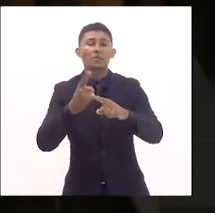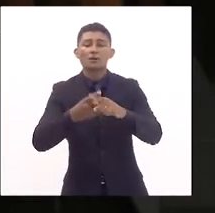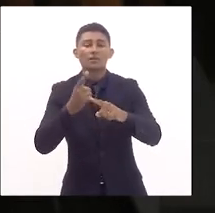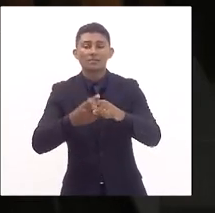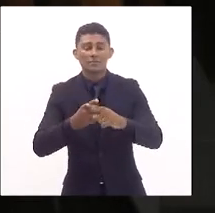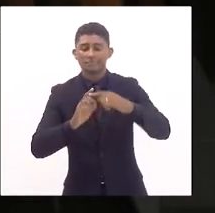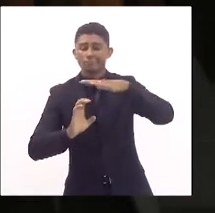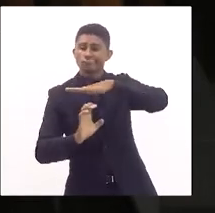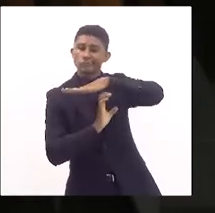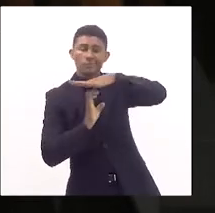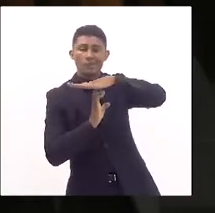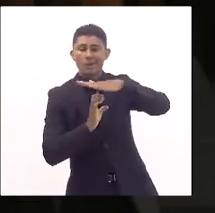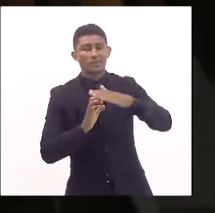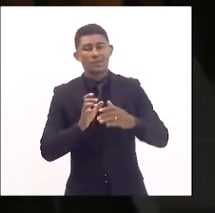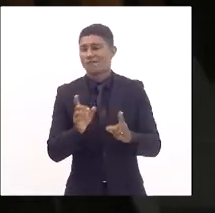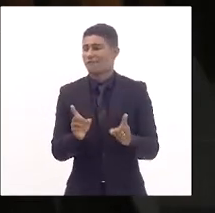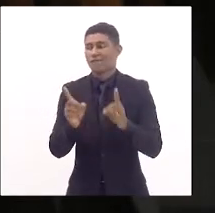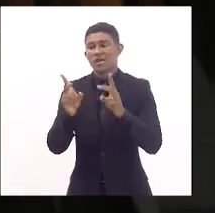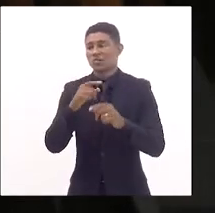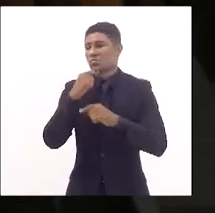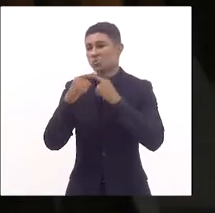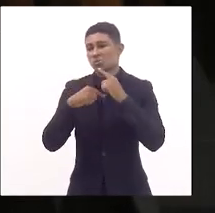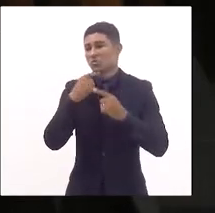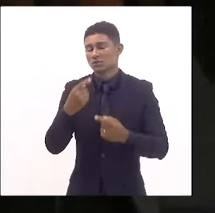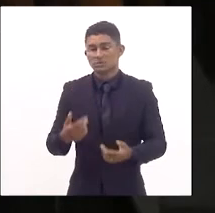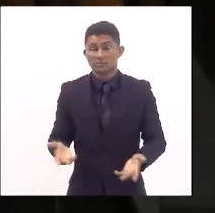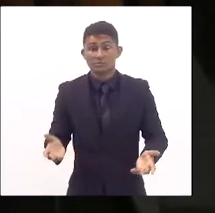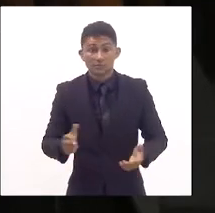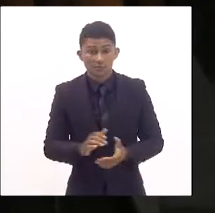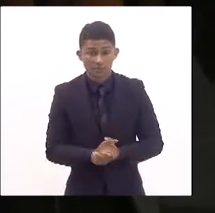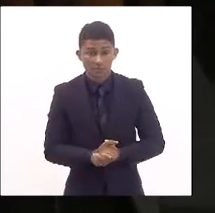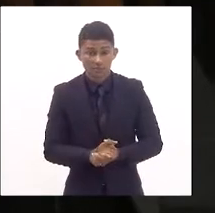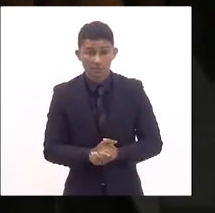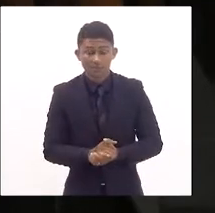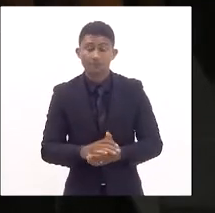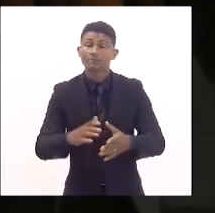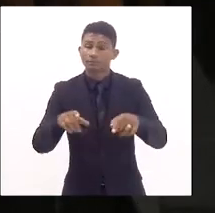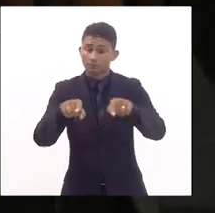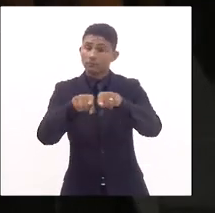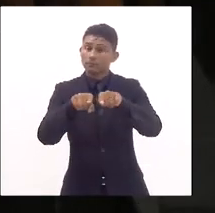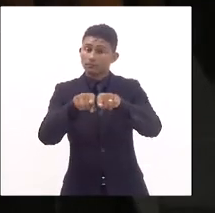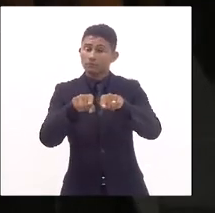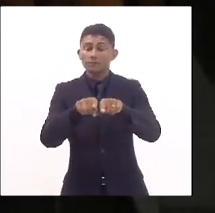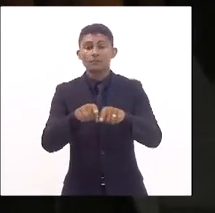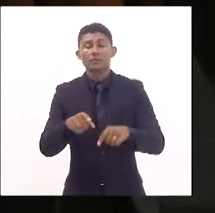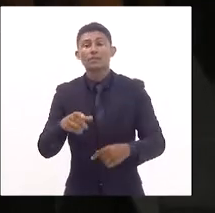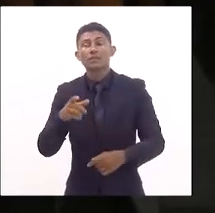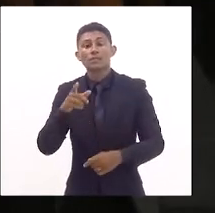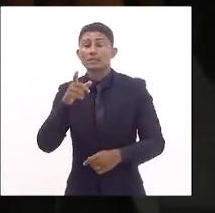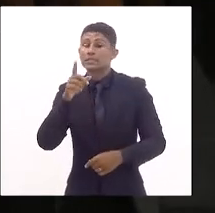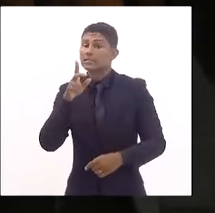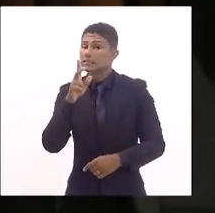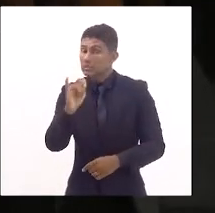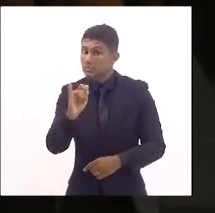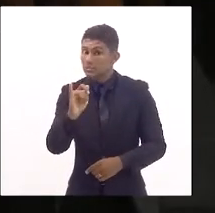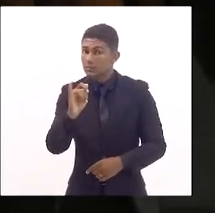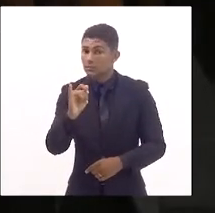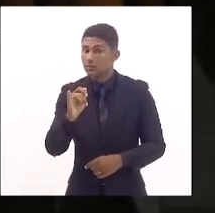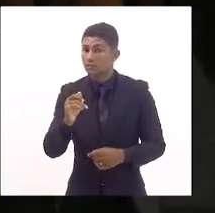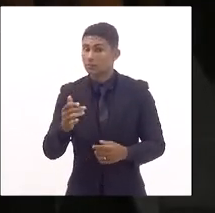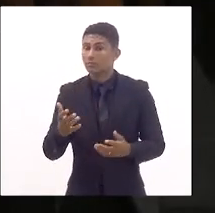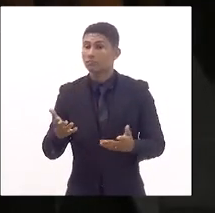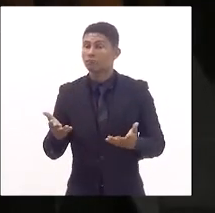Eletrobras não foi vendida o que sa re sa sinônimo de Talvez